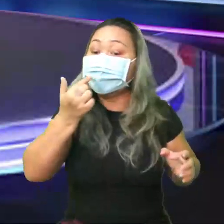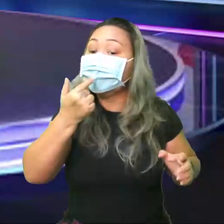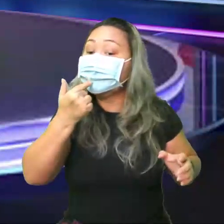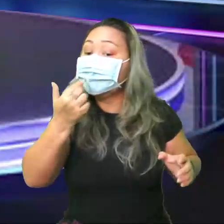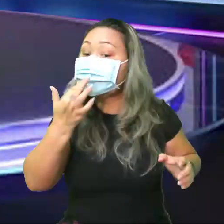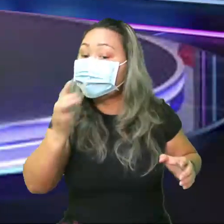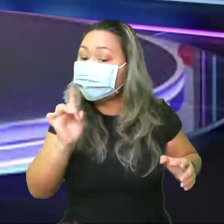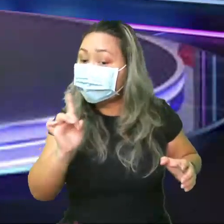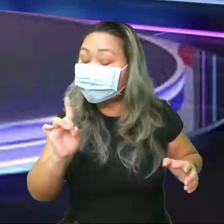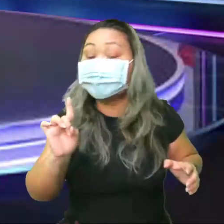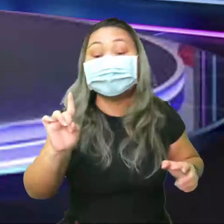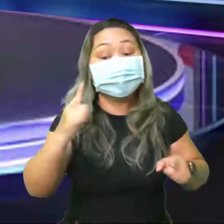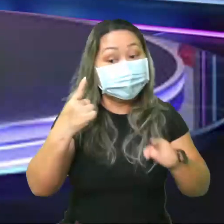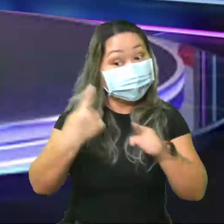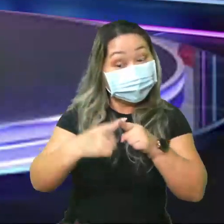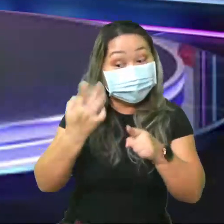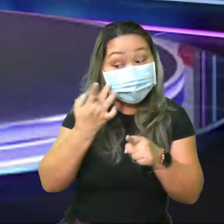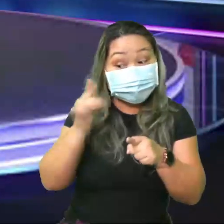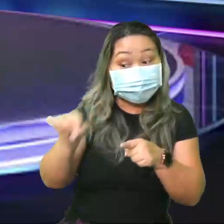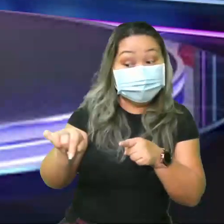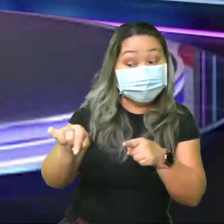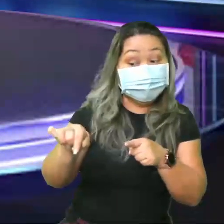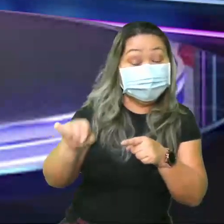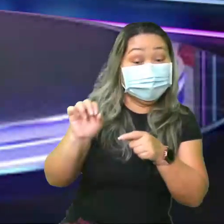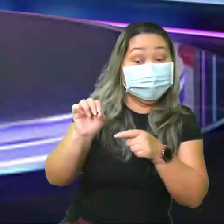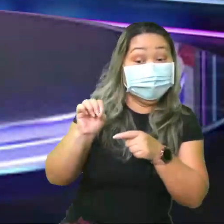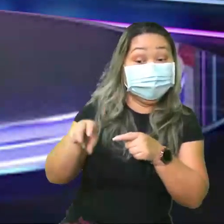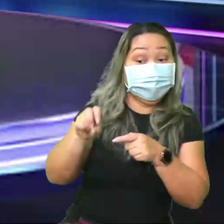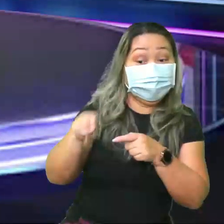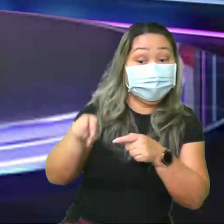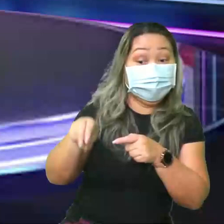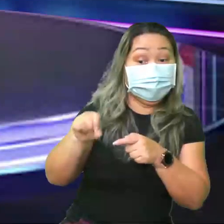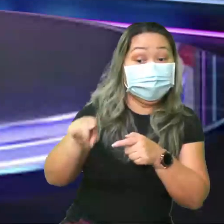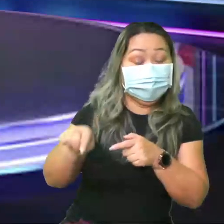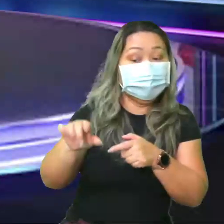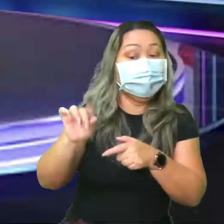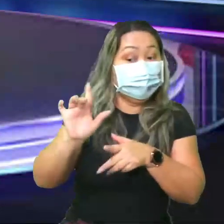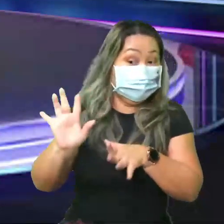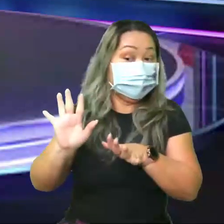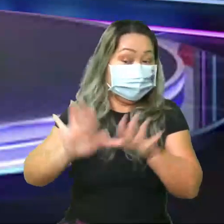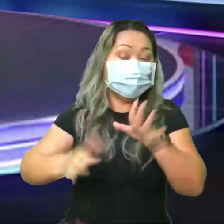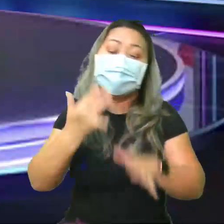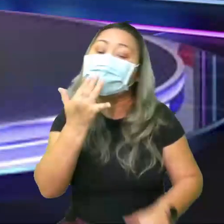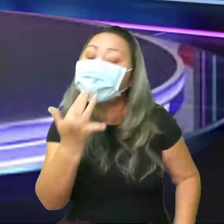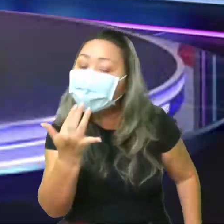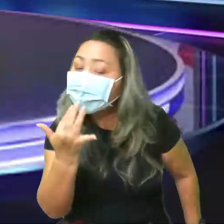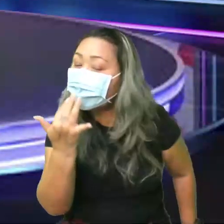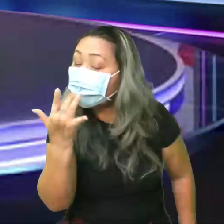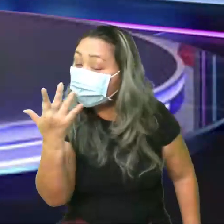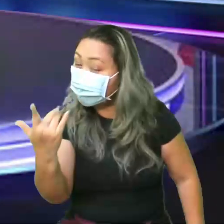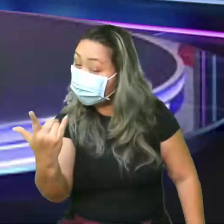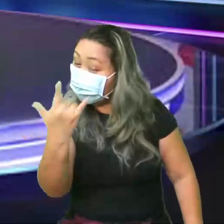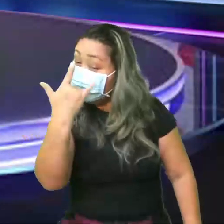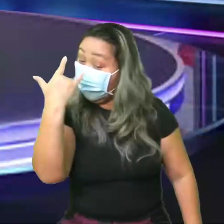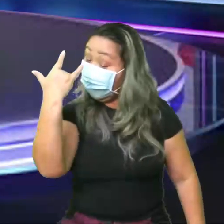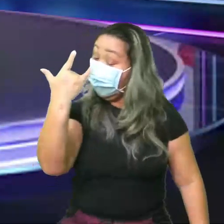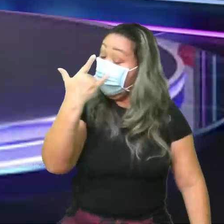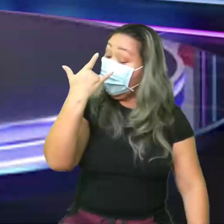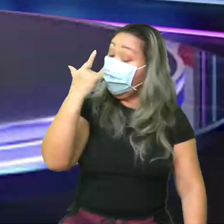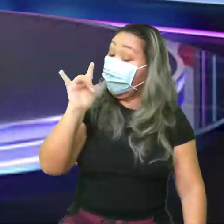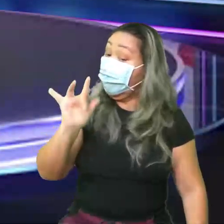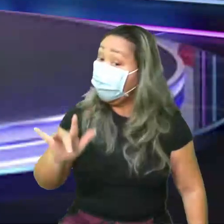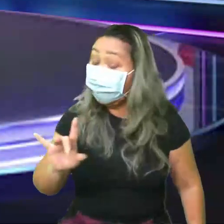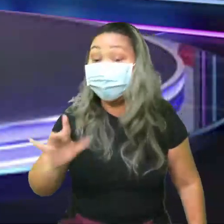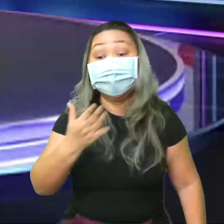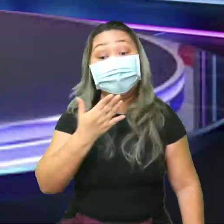substâncias venenosas que, segundo a evolução, tem alguns animais que nem chegam perto, né? Fica a dica aí,